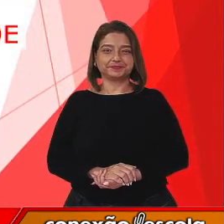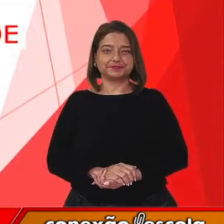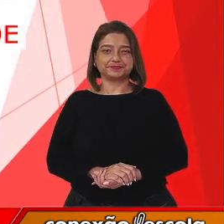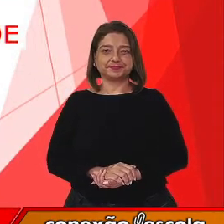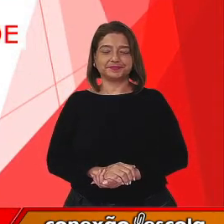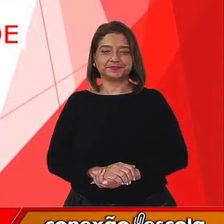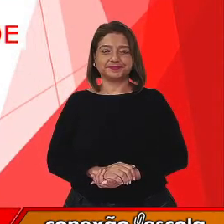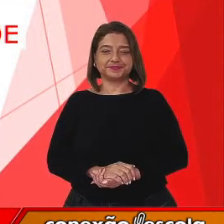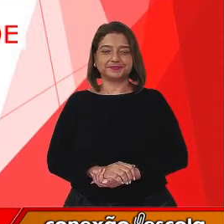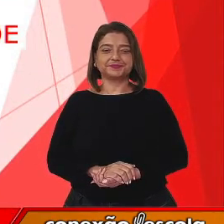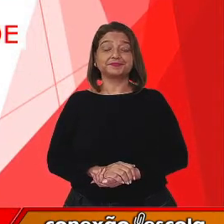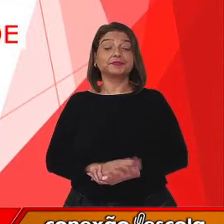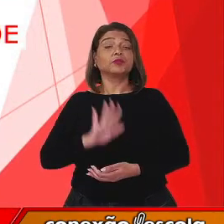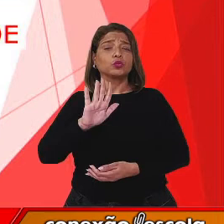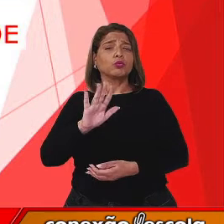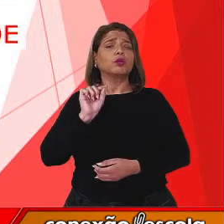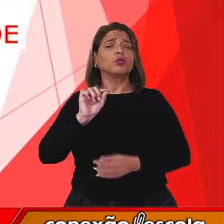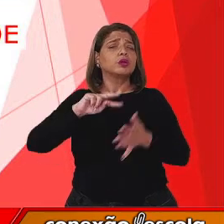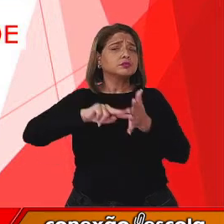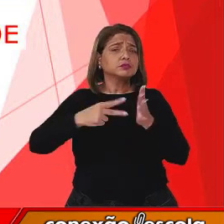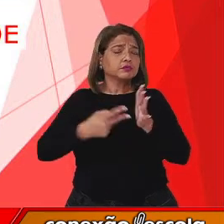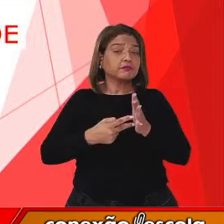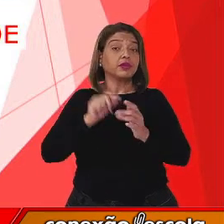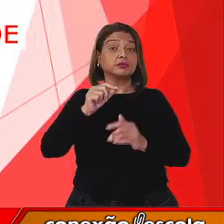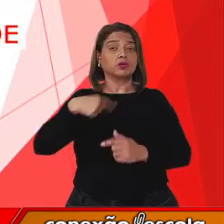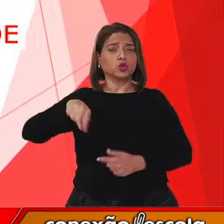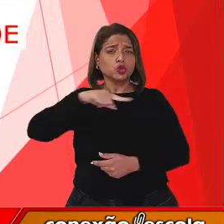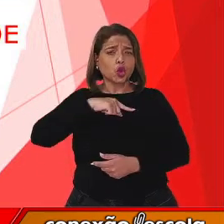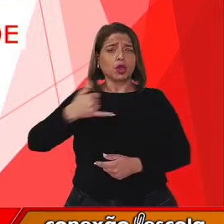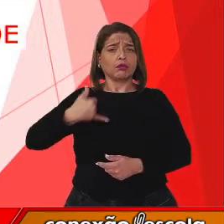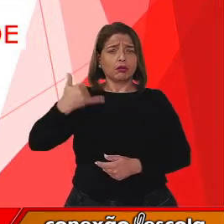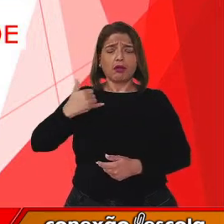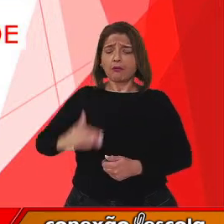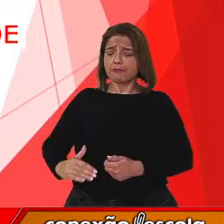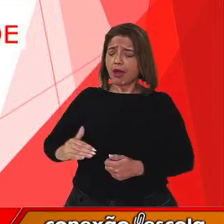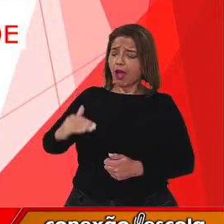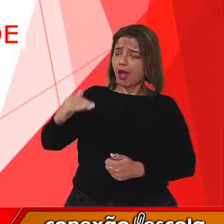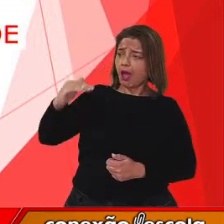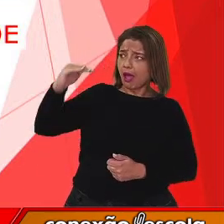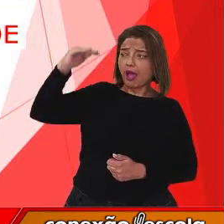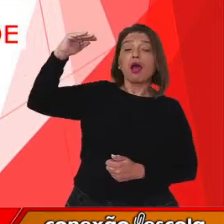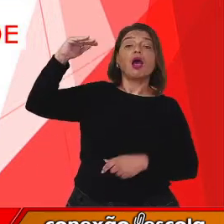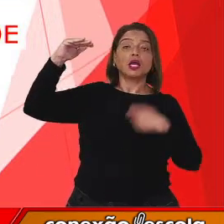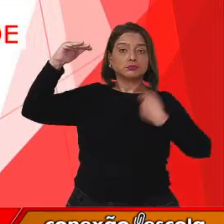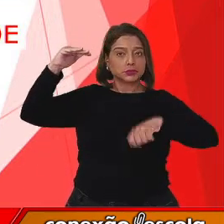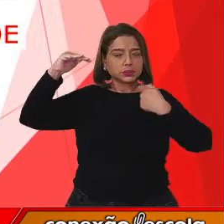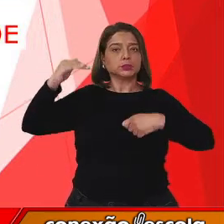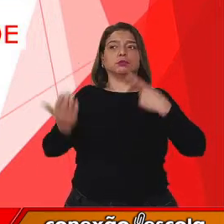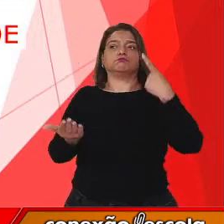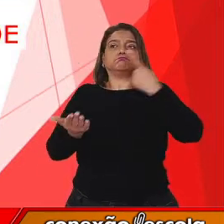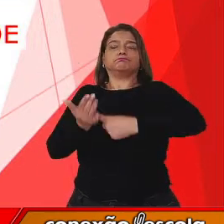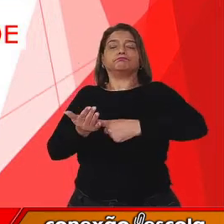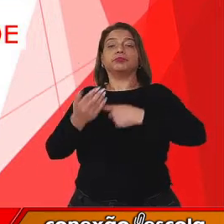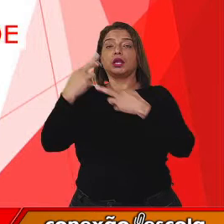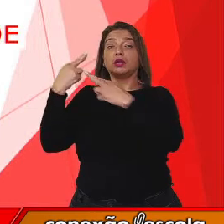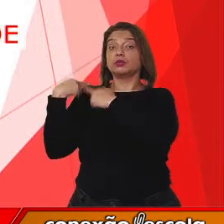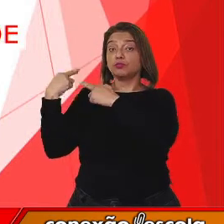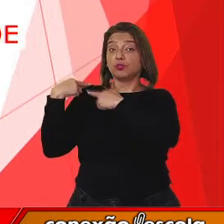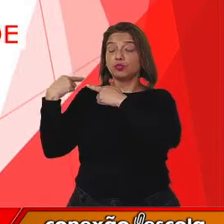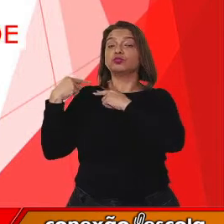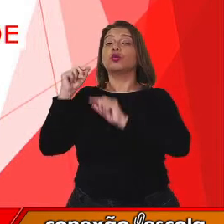your wellness. Então, à medida que a gente fica mais velho, se torna mais importante assumir essa responsabilidade,